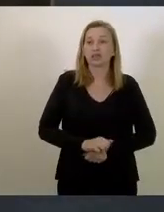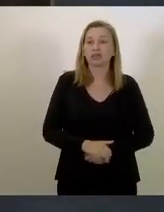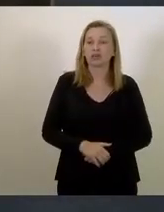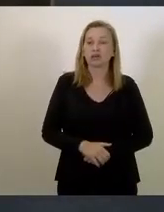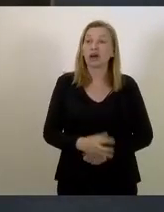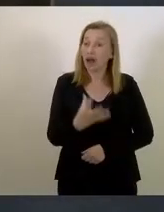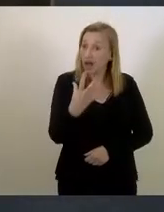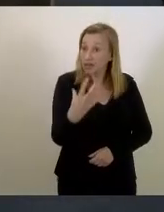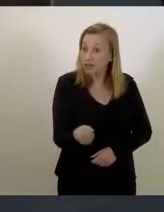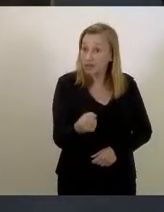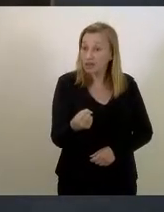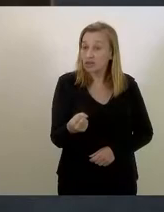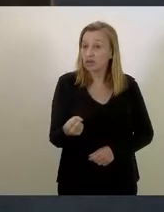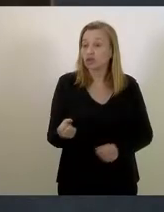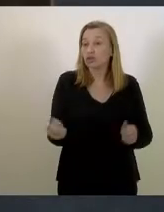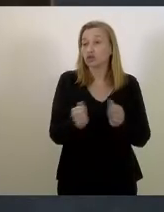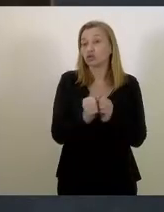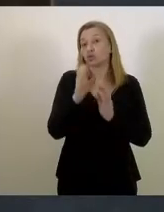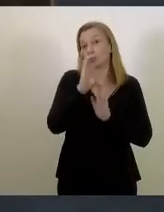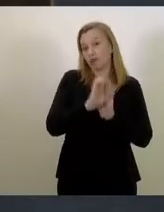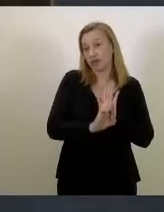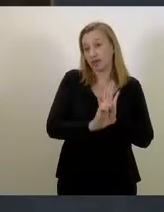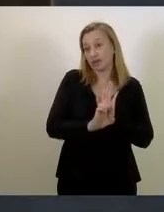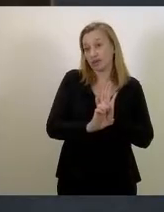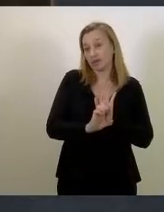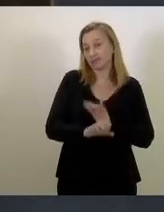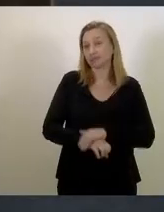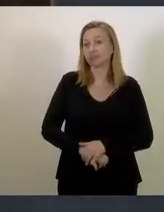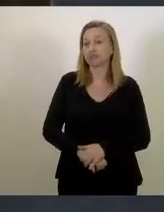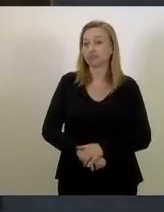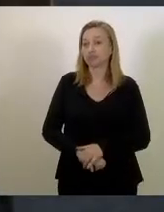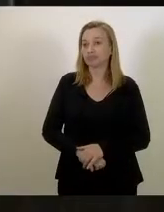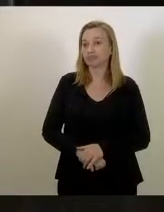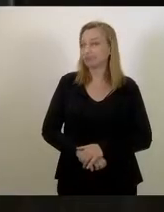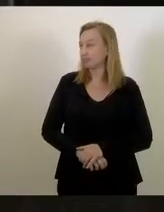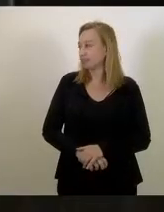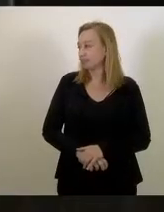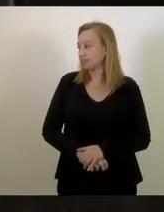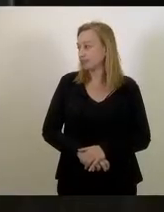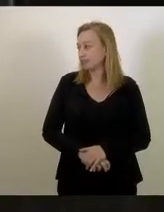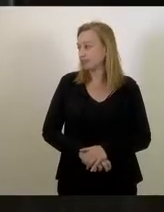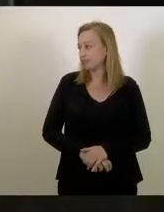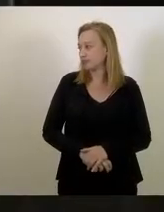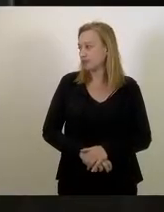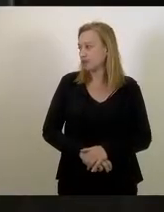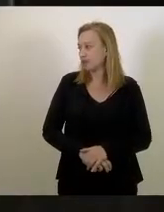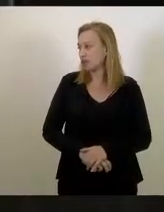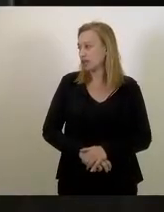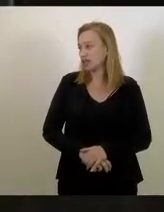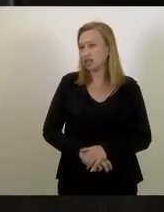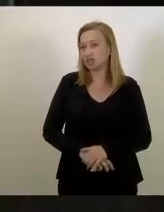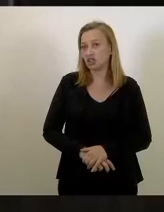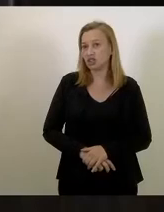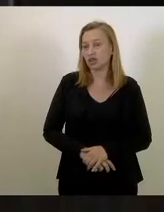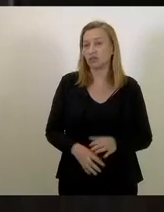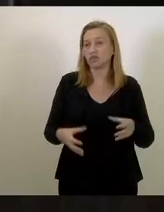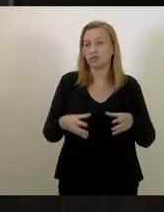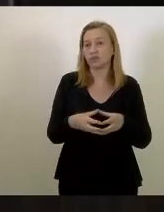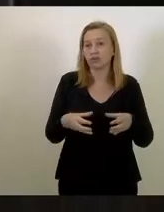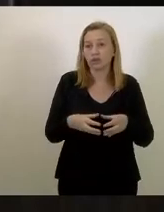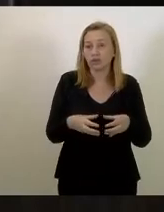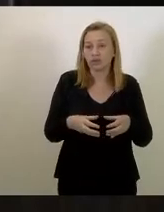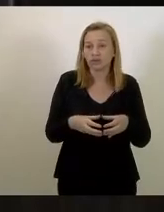favorável com emendas demitir parecer pela comissão